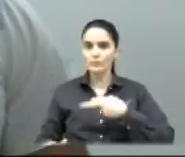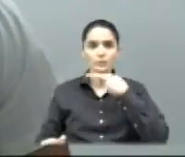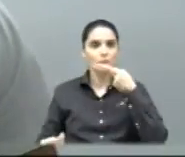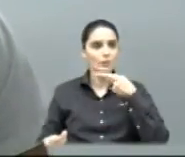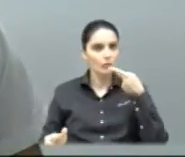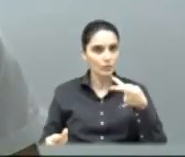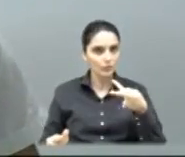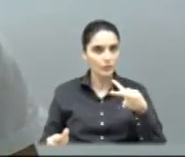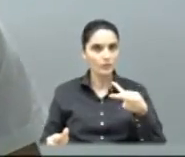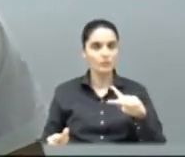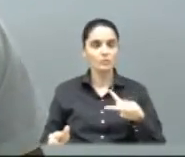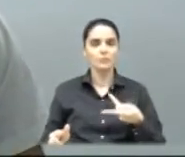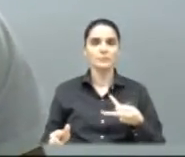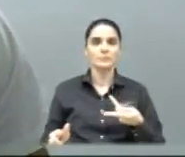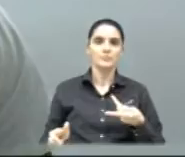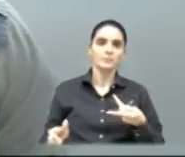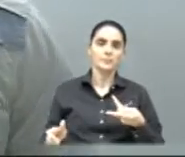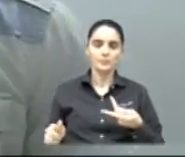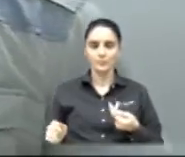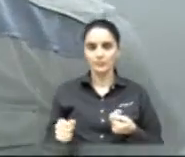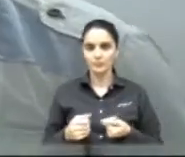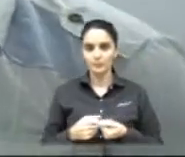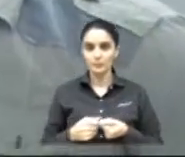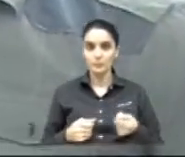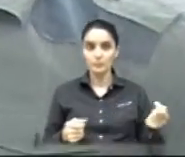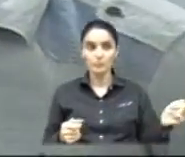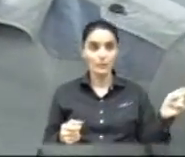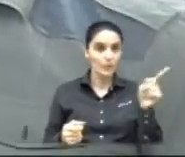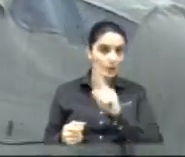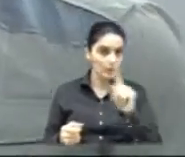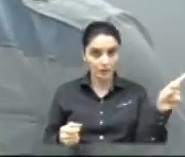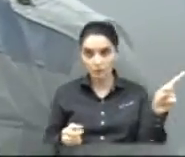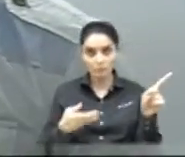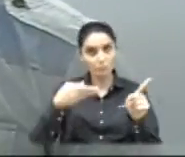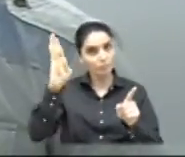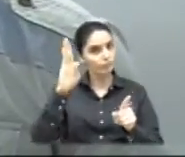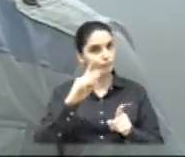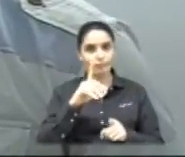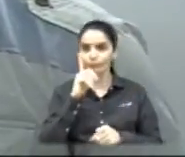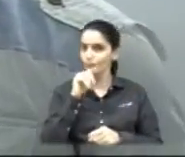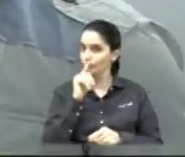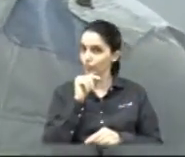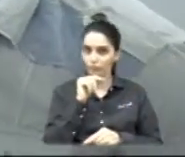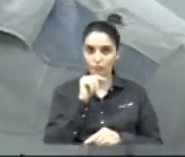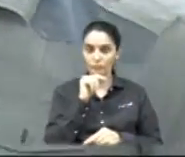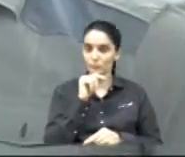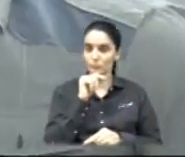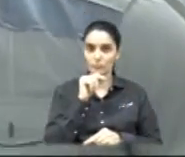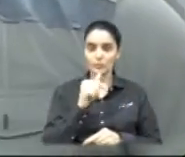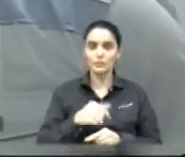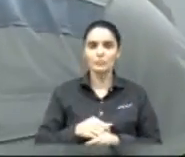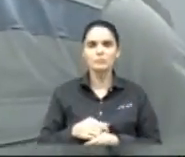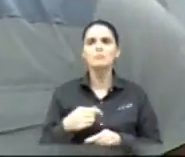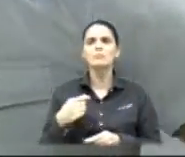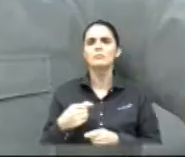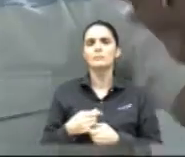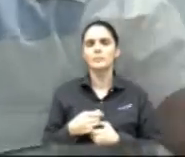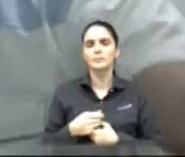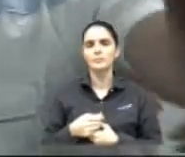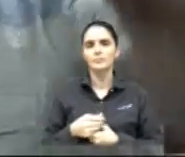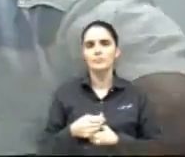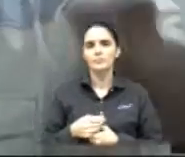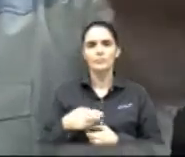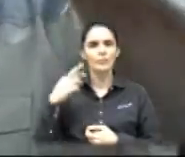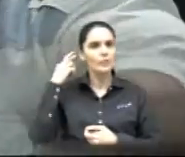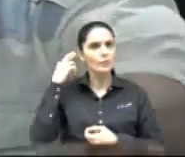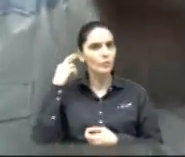desta forma, senhores, ele me falou, não vou mandar água para elas. E eu indaguei, nem